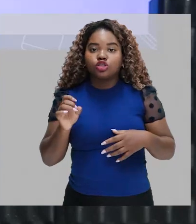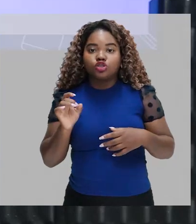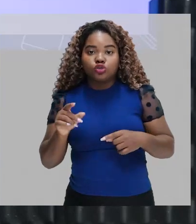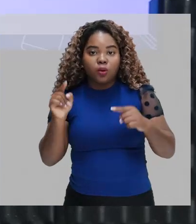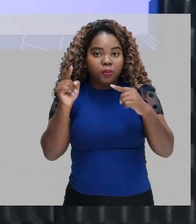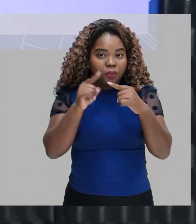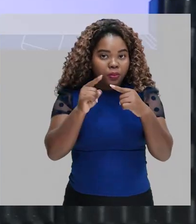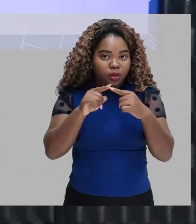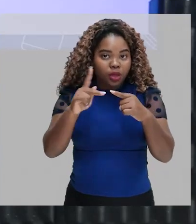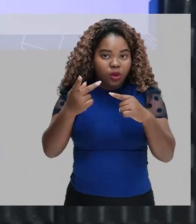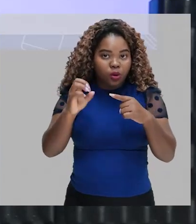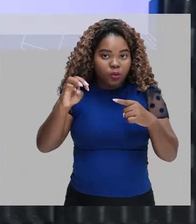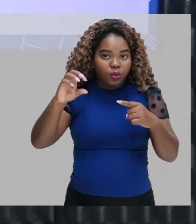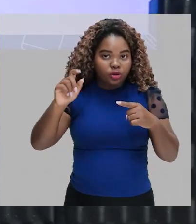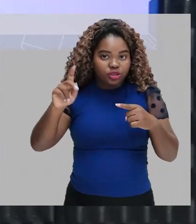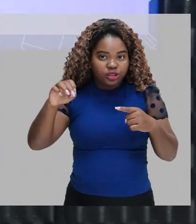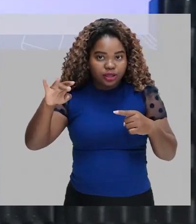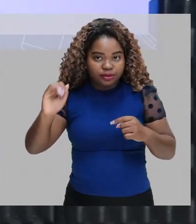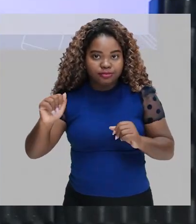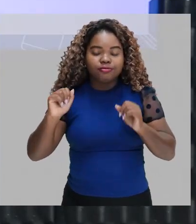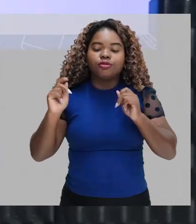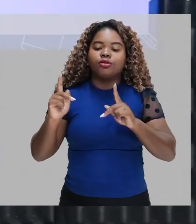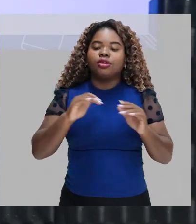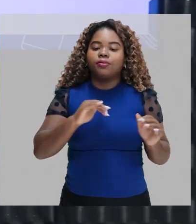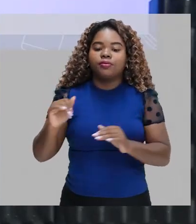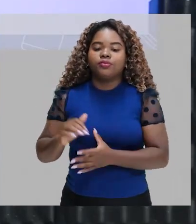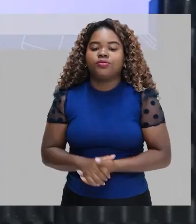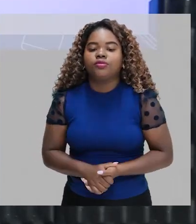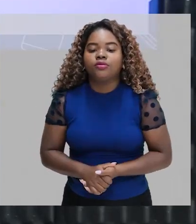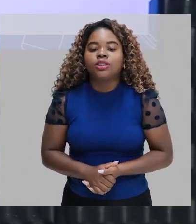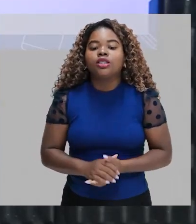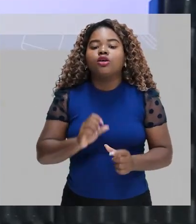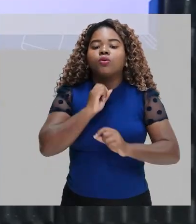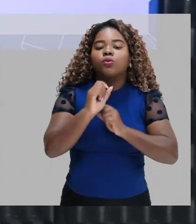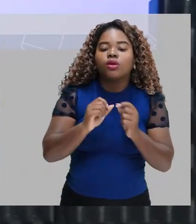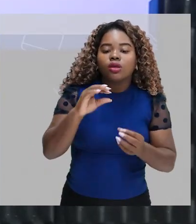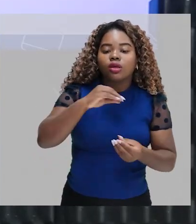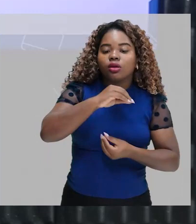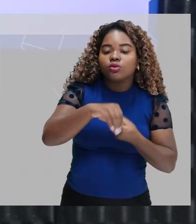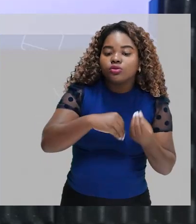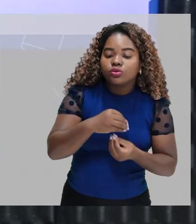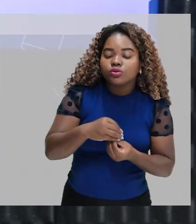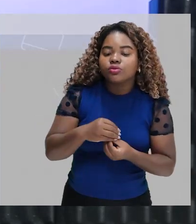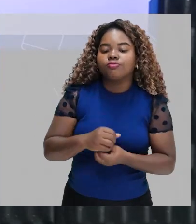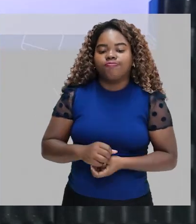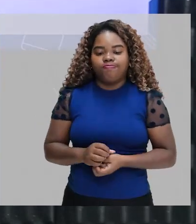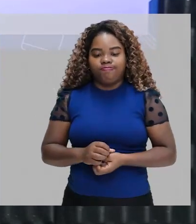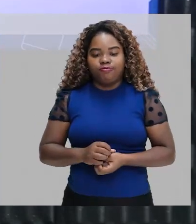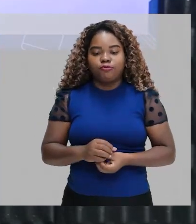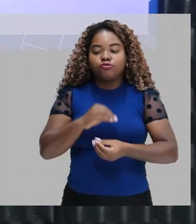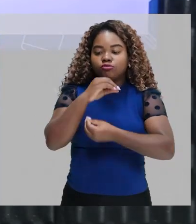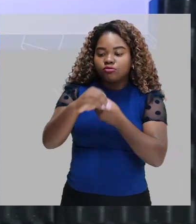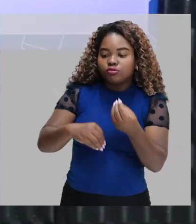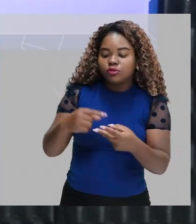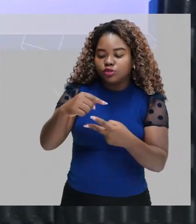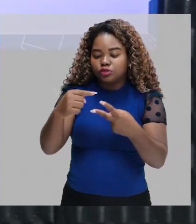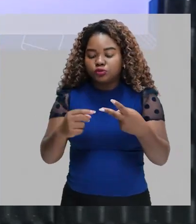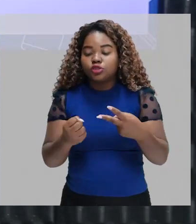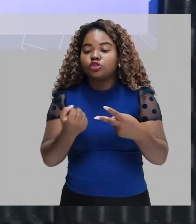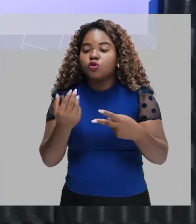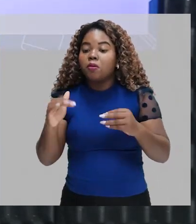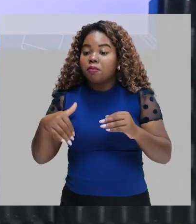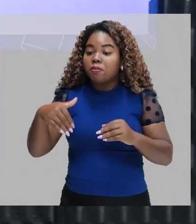soluções, certo? Portanto, soluções são misturas de duas ou mais substâncias que